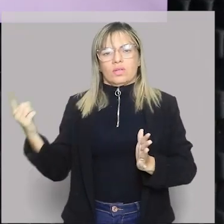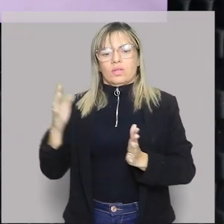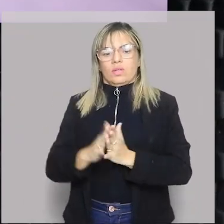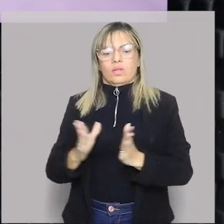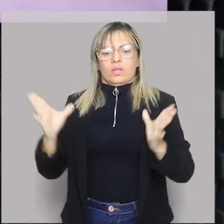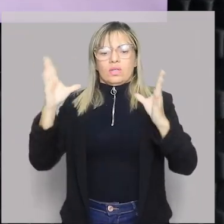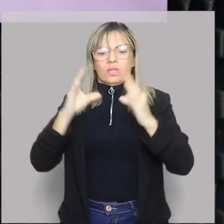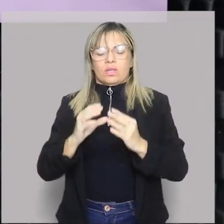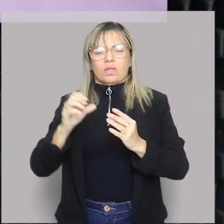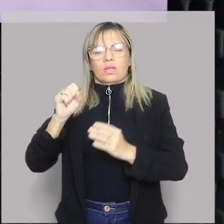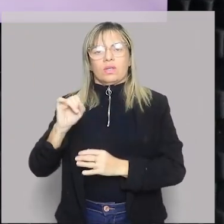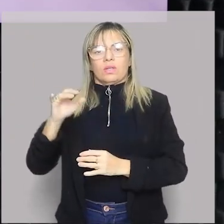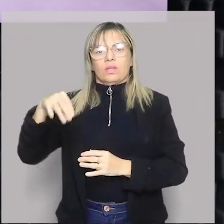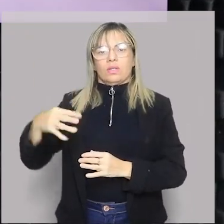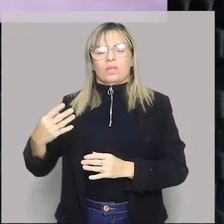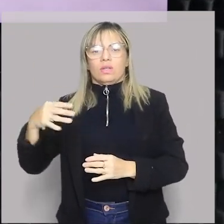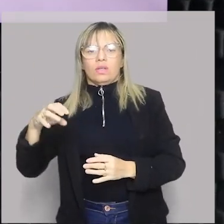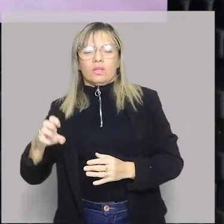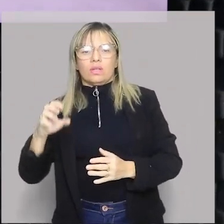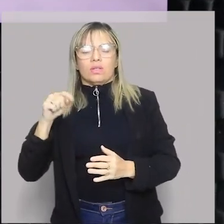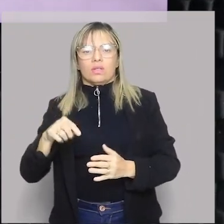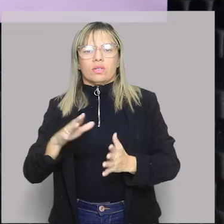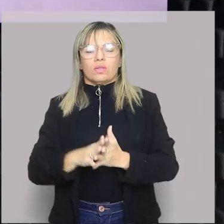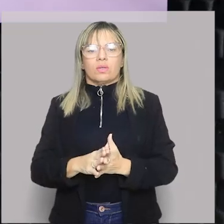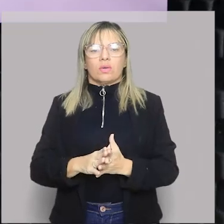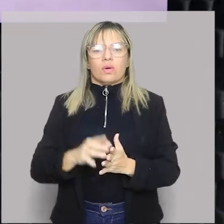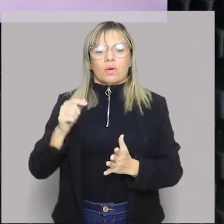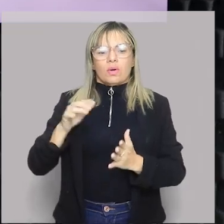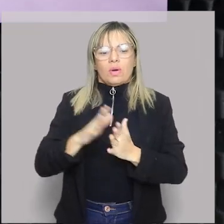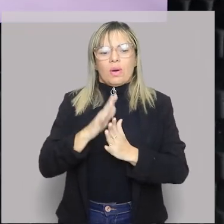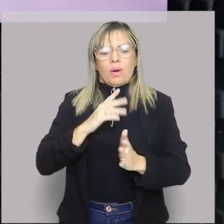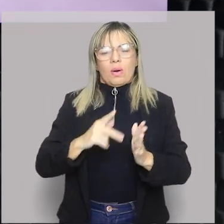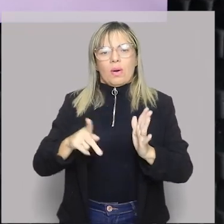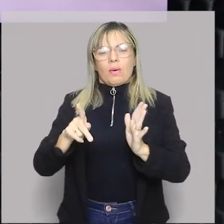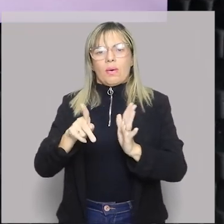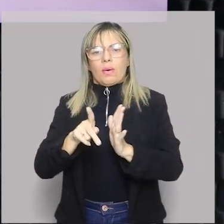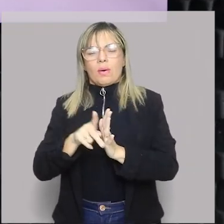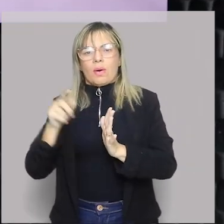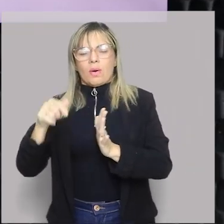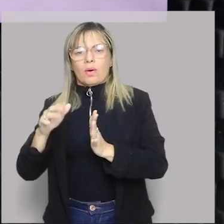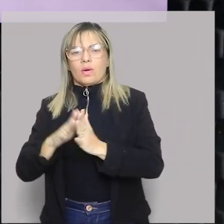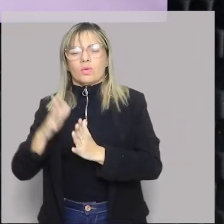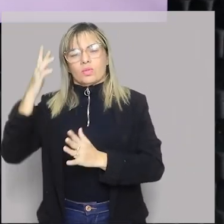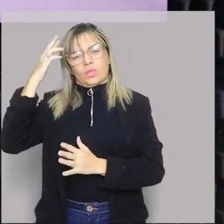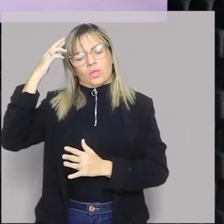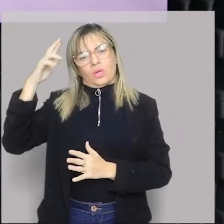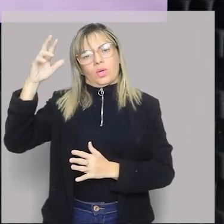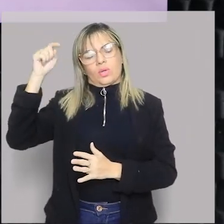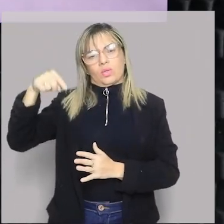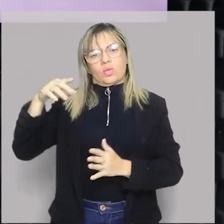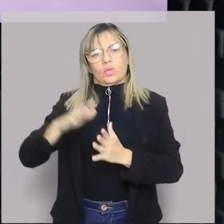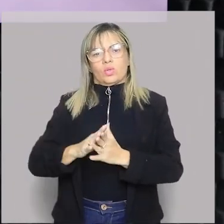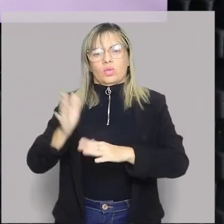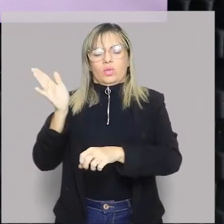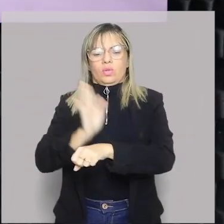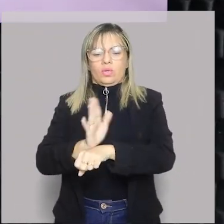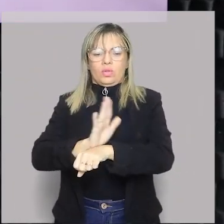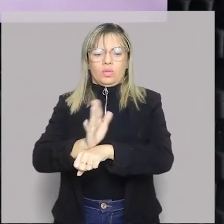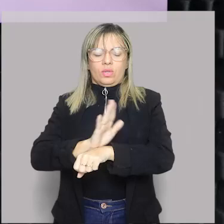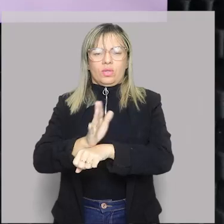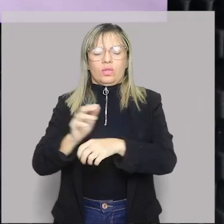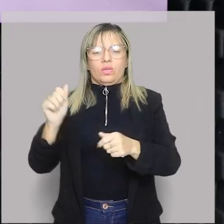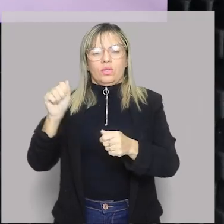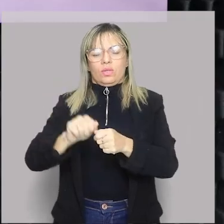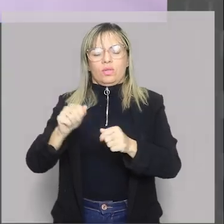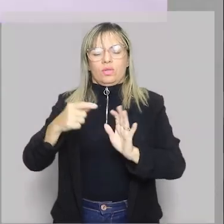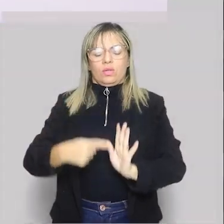síntese, da sinopse do filme, certo? Que pode ter sido o próprio produtor do filme, ou pode ser o próprio diretor que